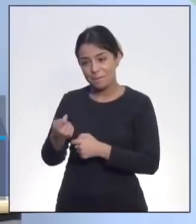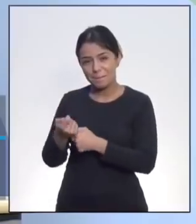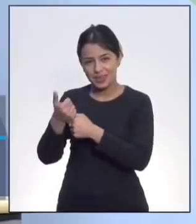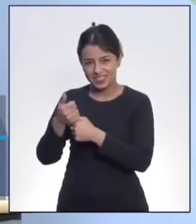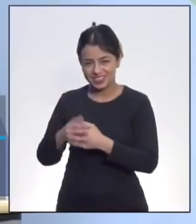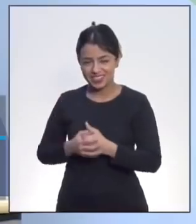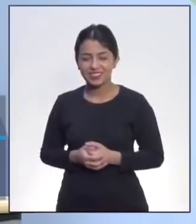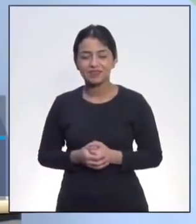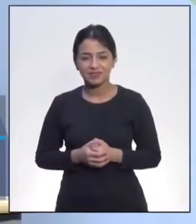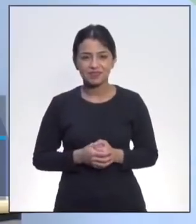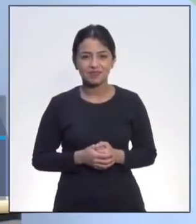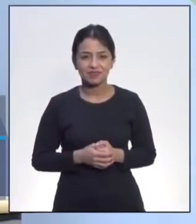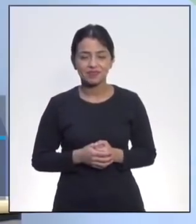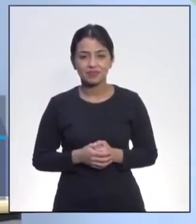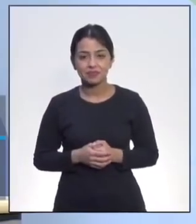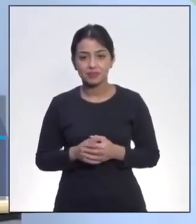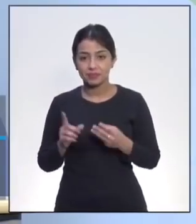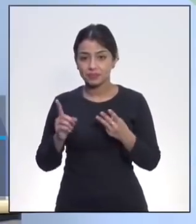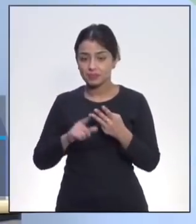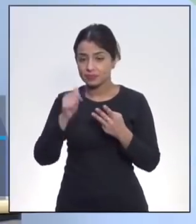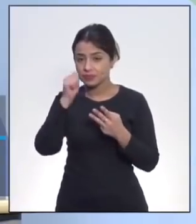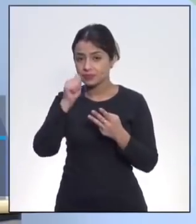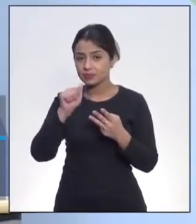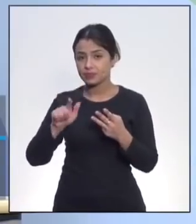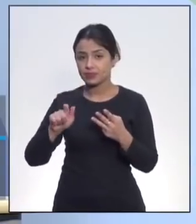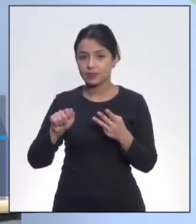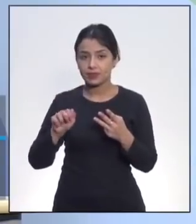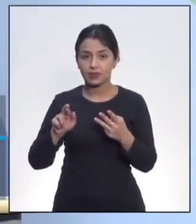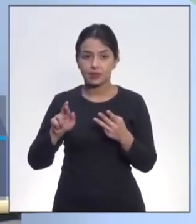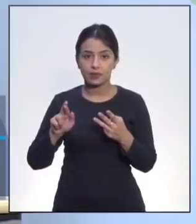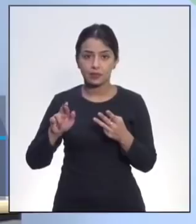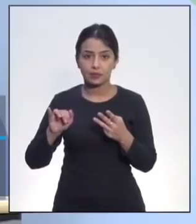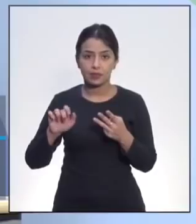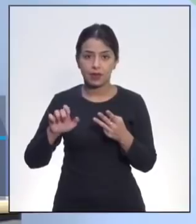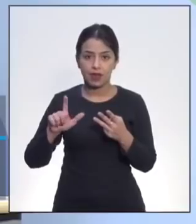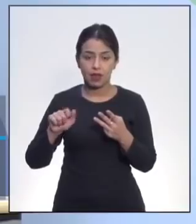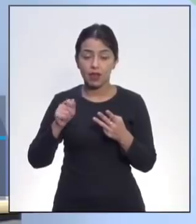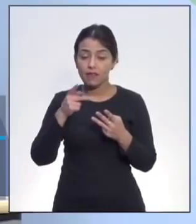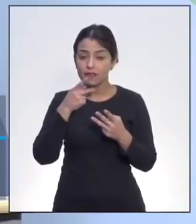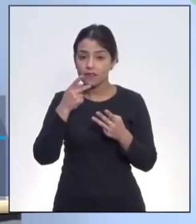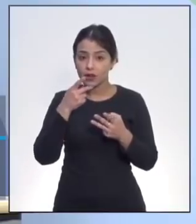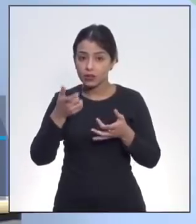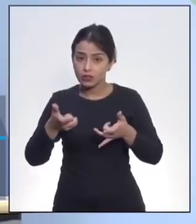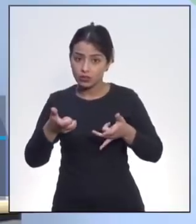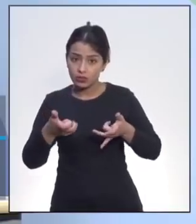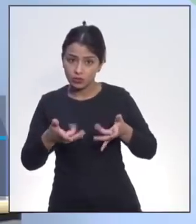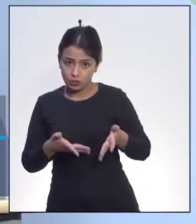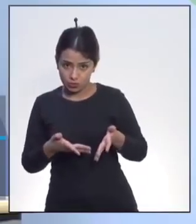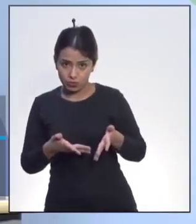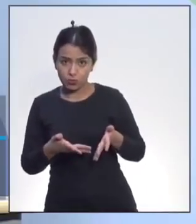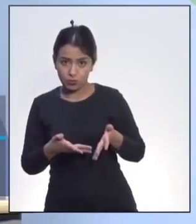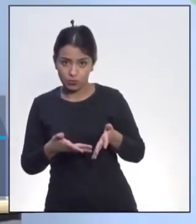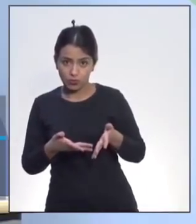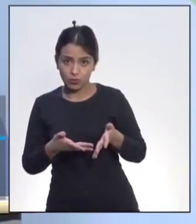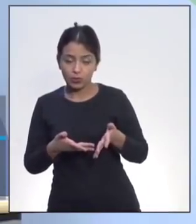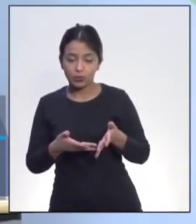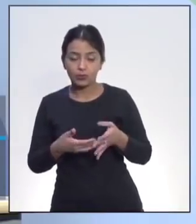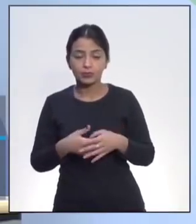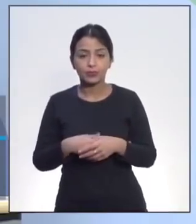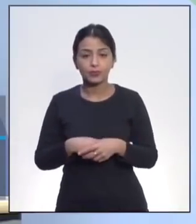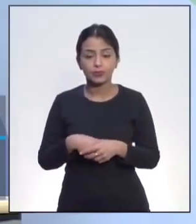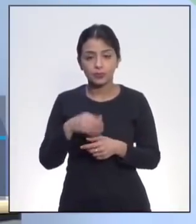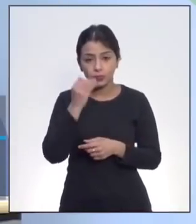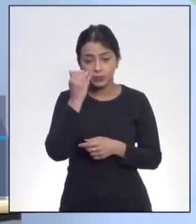faltar 1. A Gabriela, ela disse que sobraram ovos, pensando nas 15 dúzias.